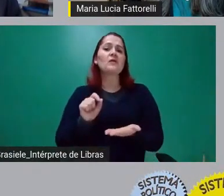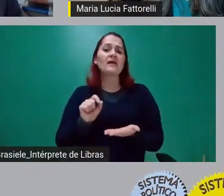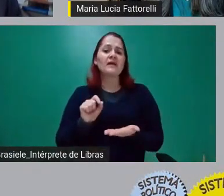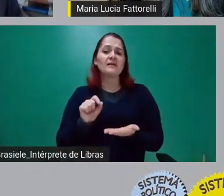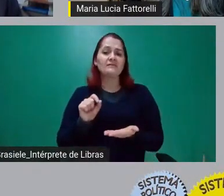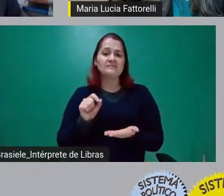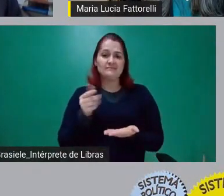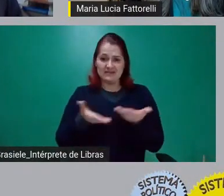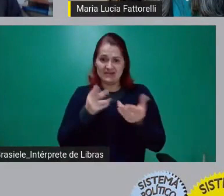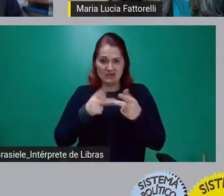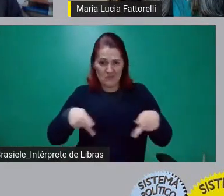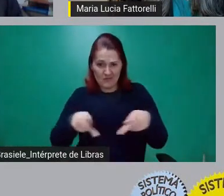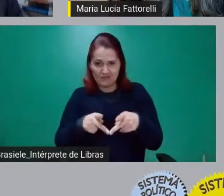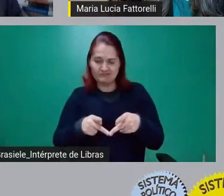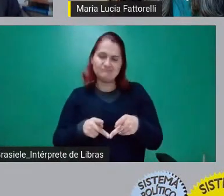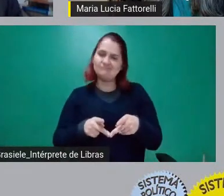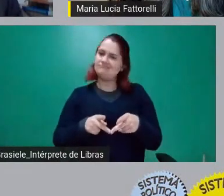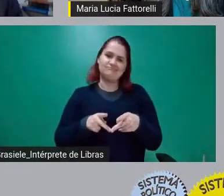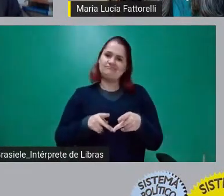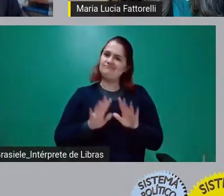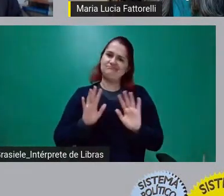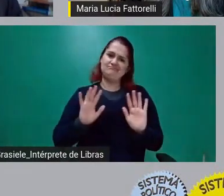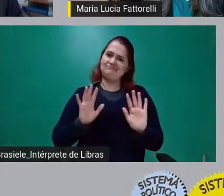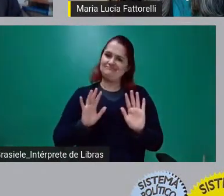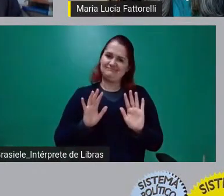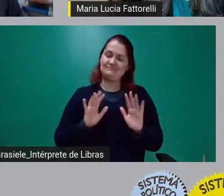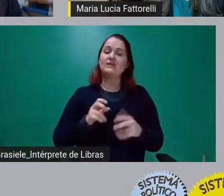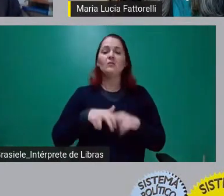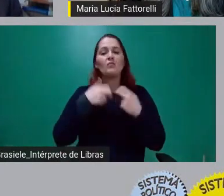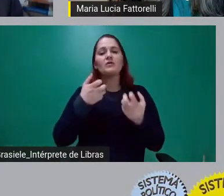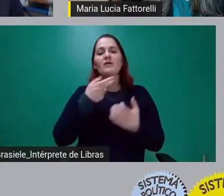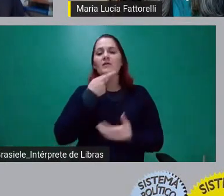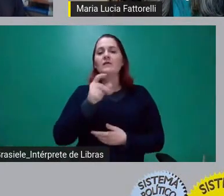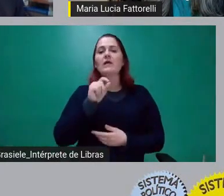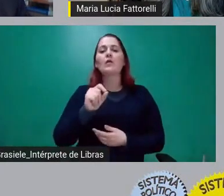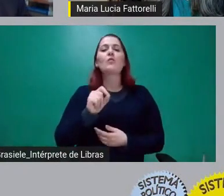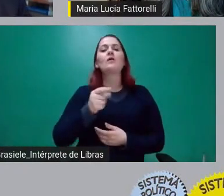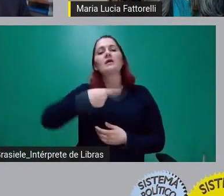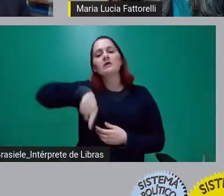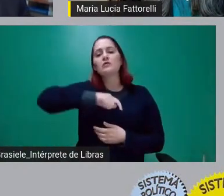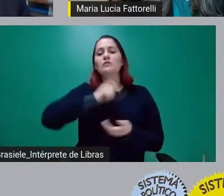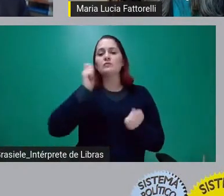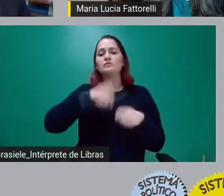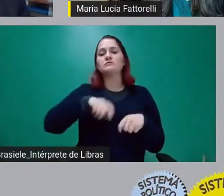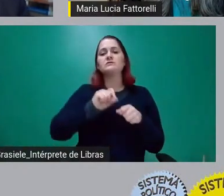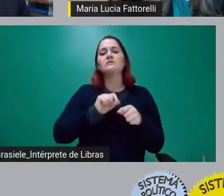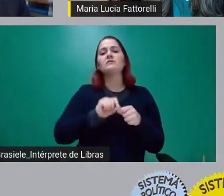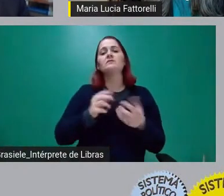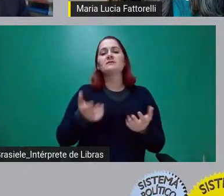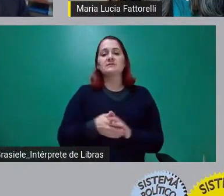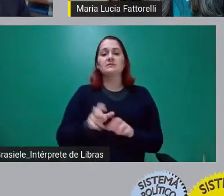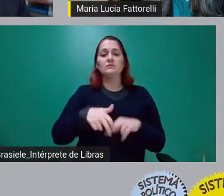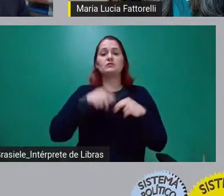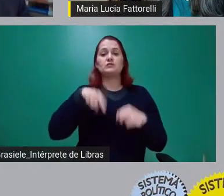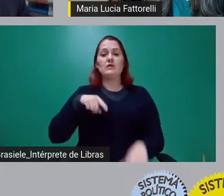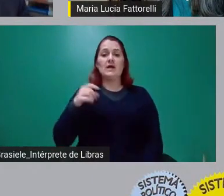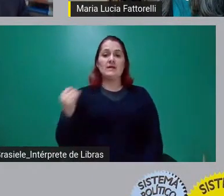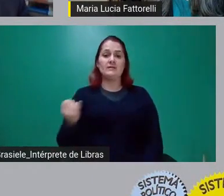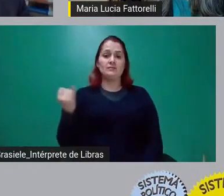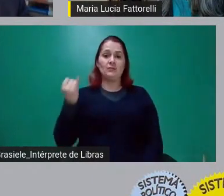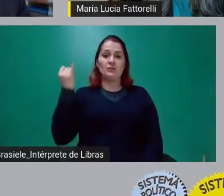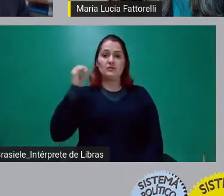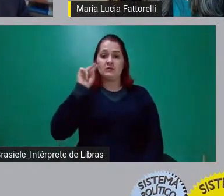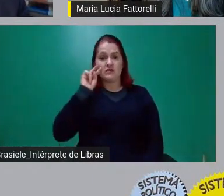né? Então, eu quero dizer, o que fazer diante disso? Eu acho que é muito importante reconhecer que